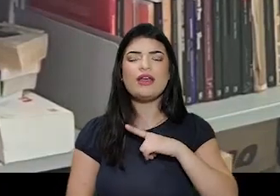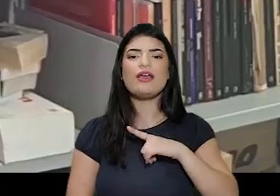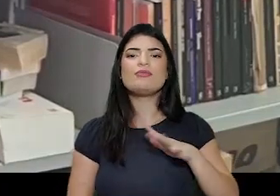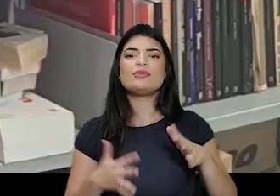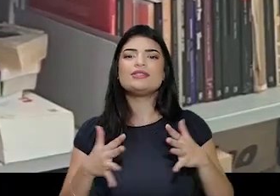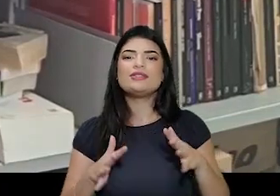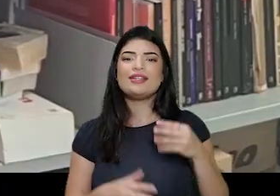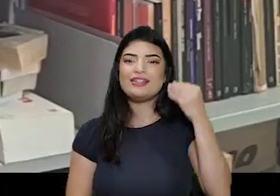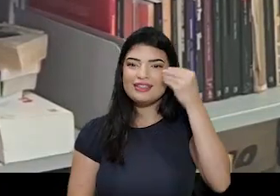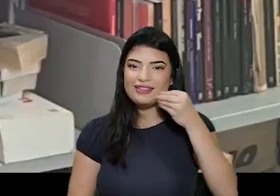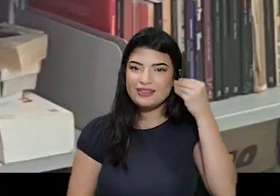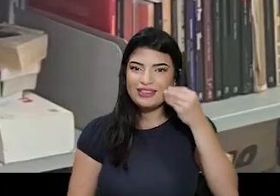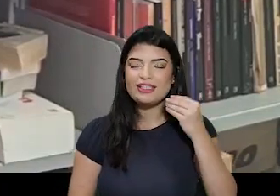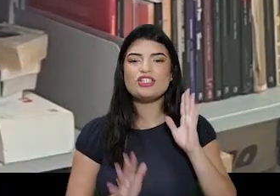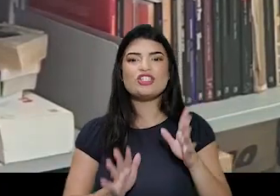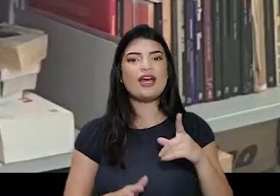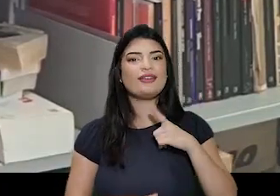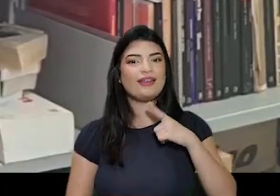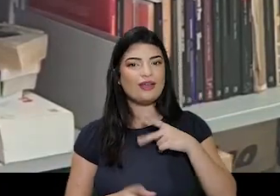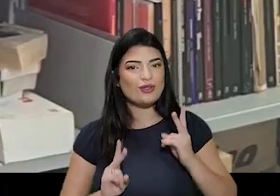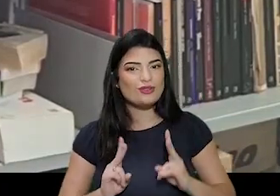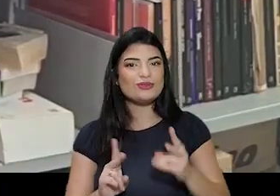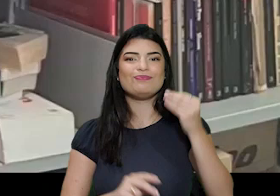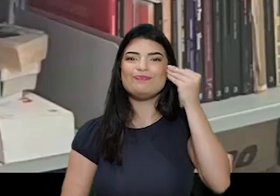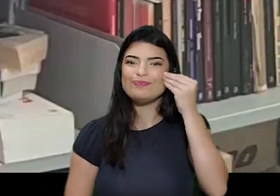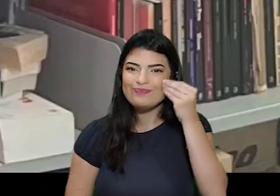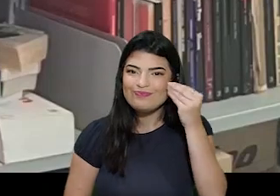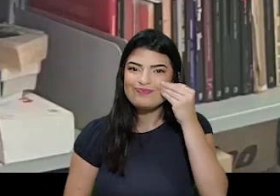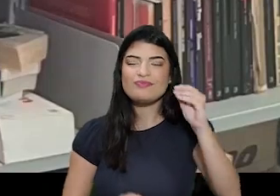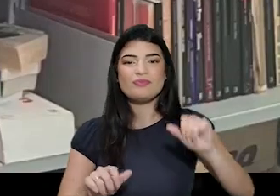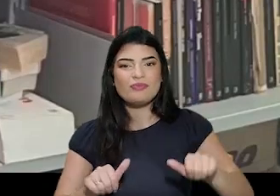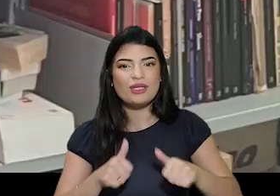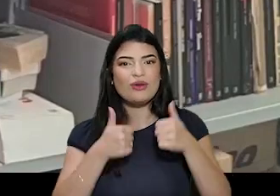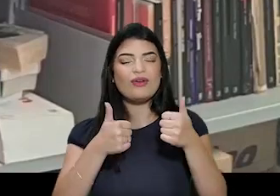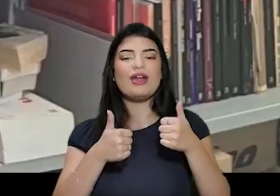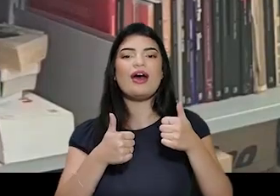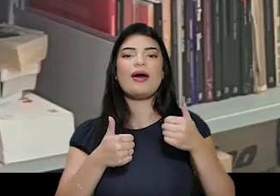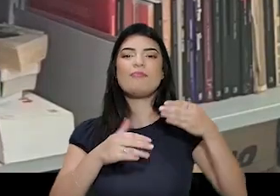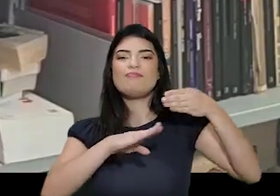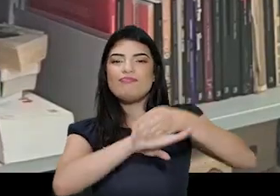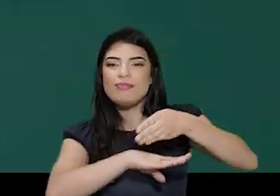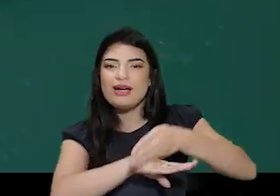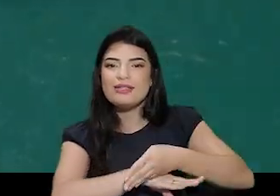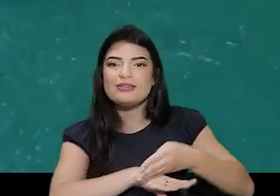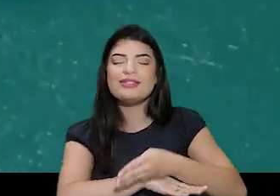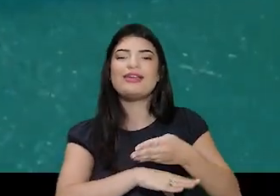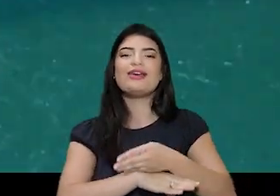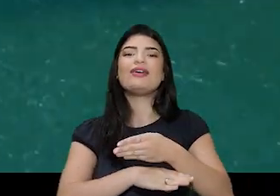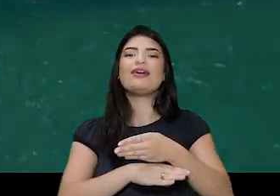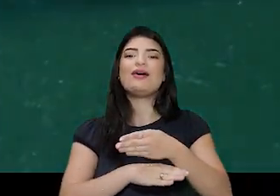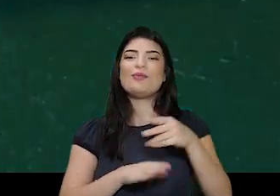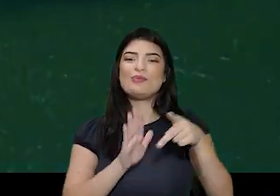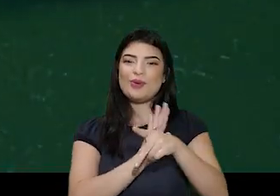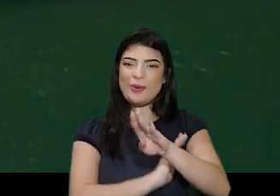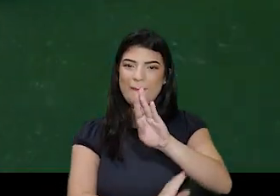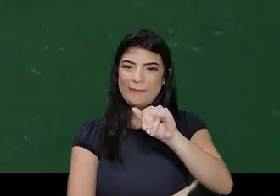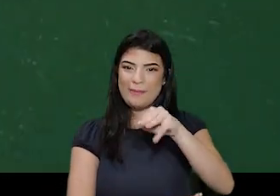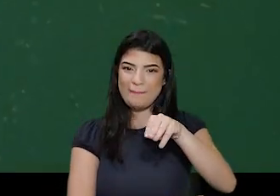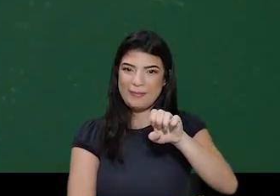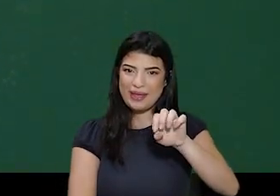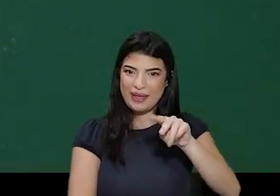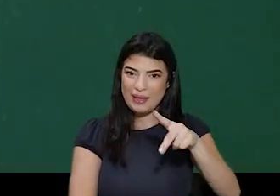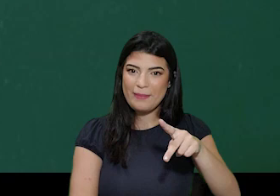aí, como experiência, e a gente está tentando muito, cada vez melhorar mais, a nossa participação na